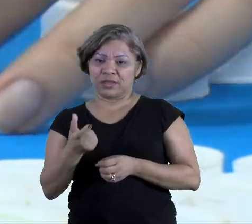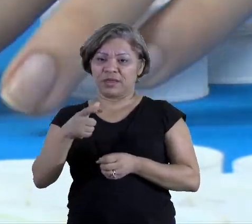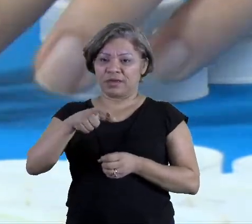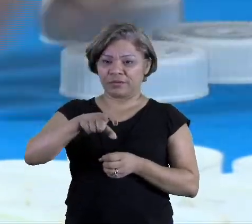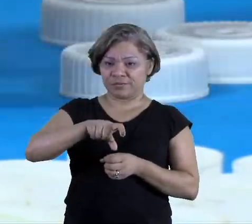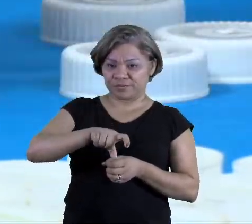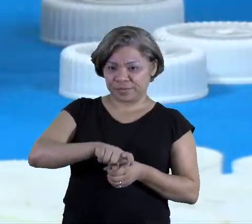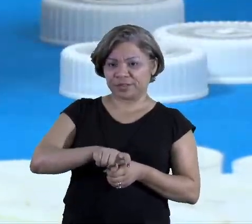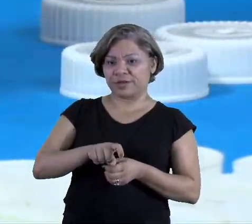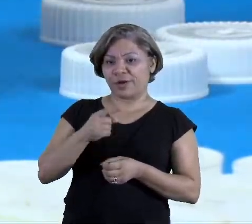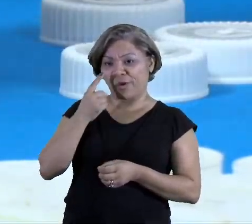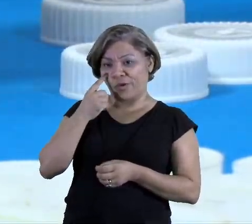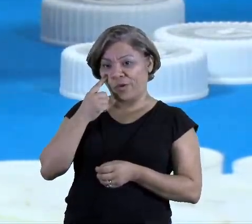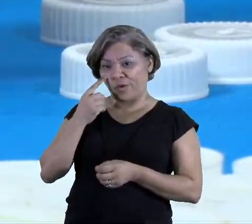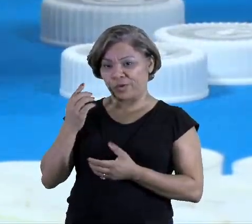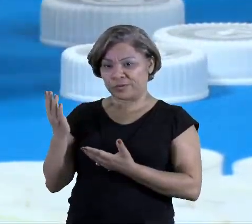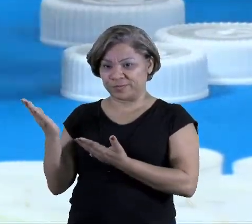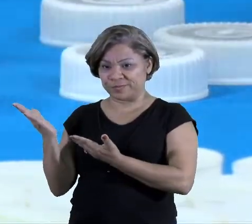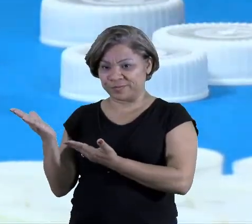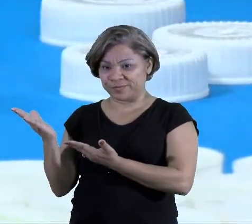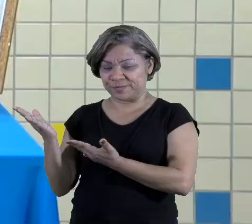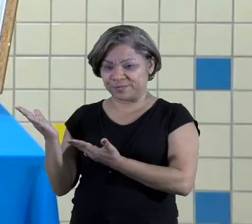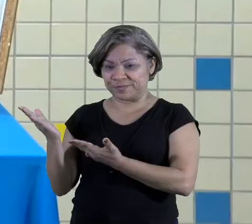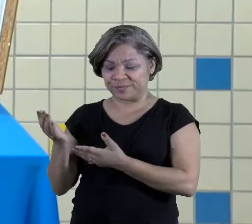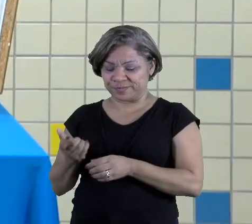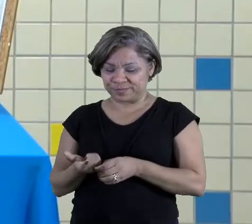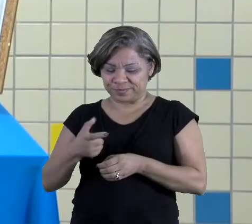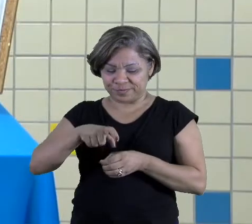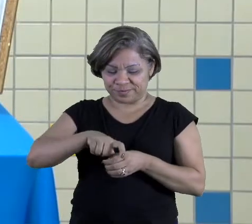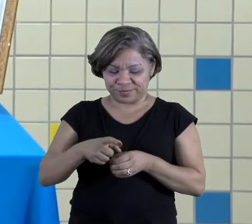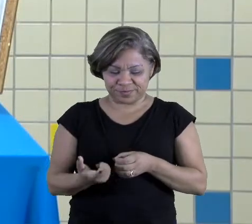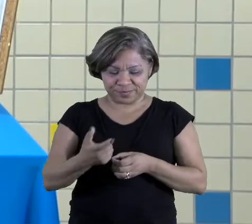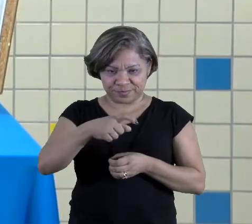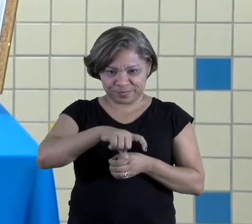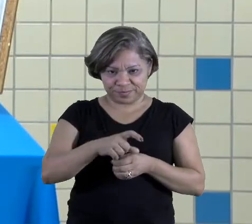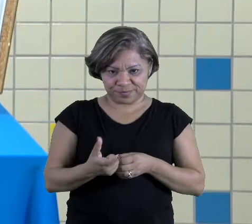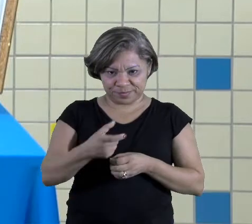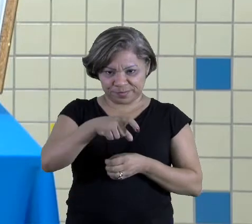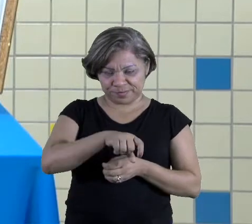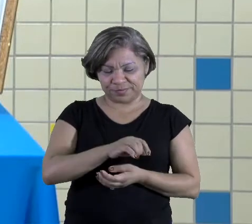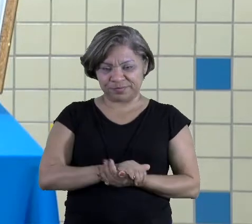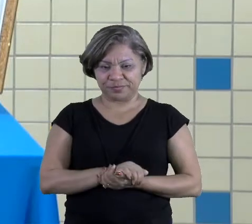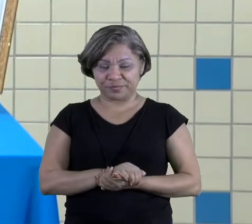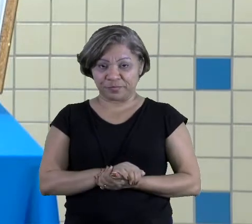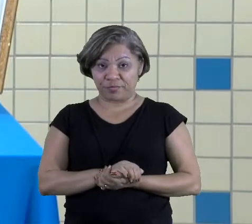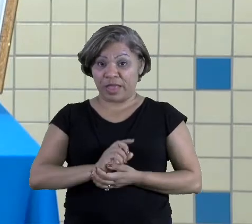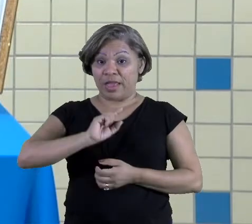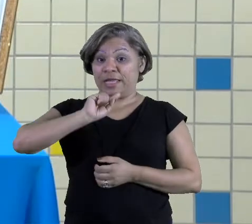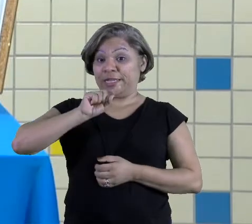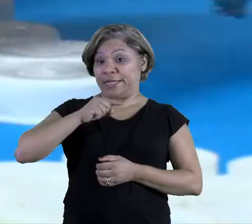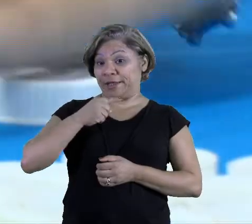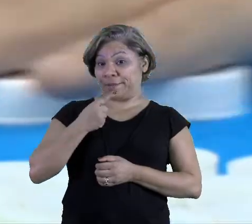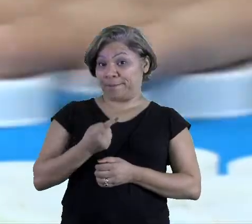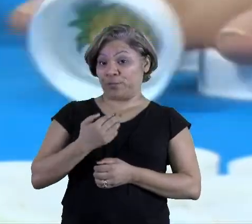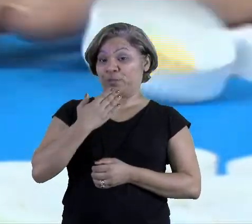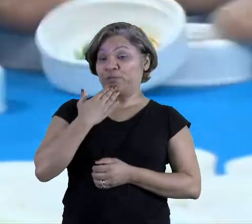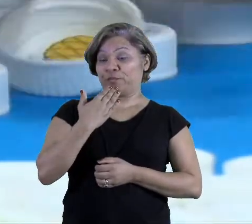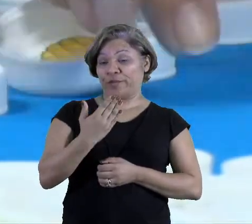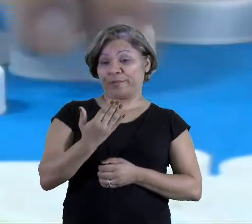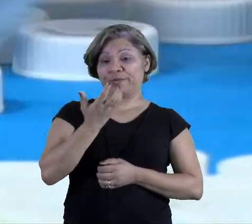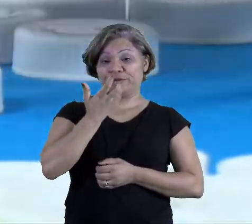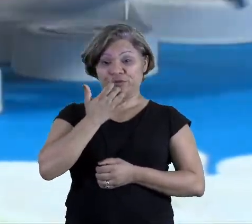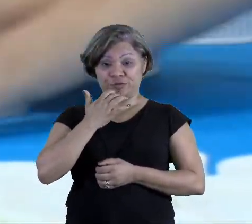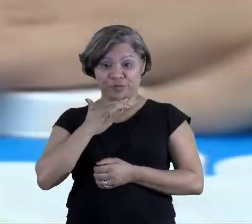fundo para cima. Depois disso, para aumentar ainda mais o desafio, vai pedir para que a